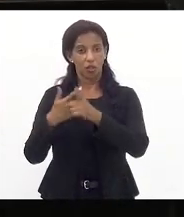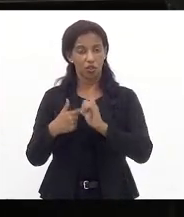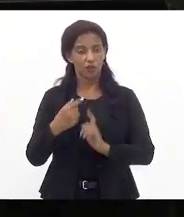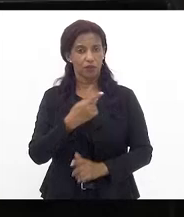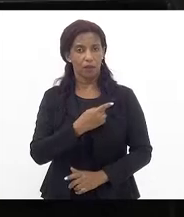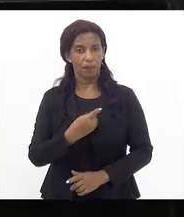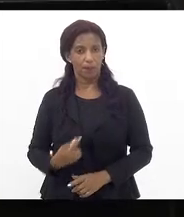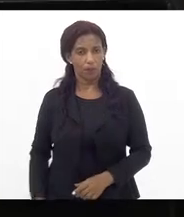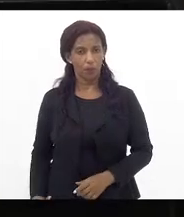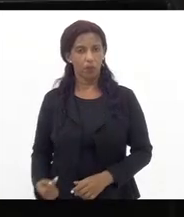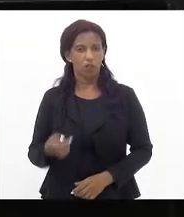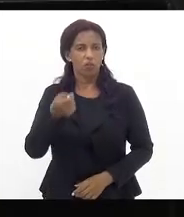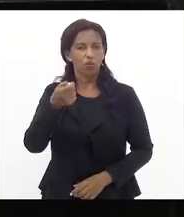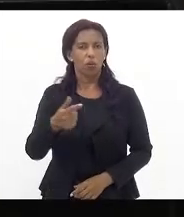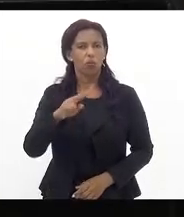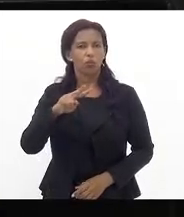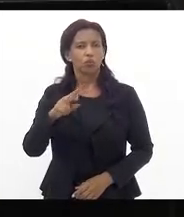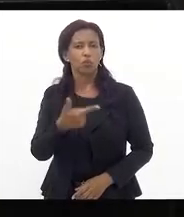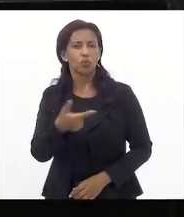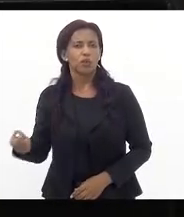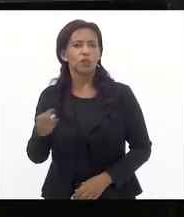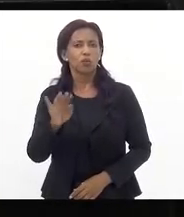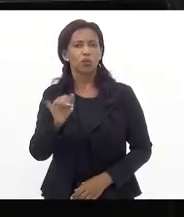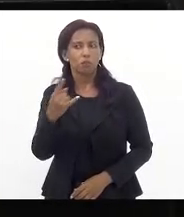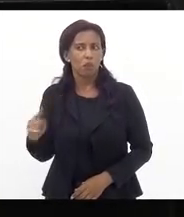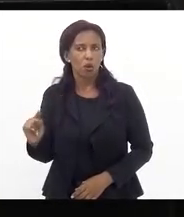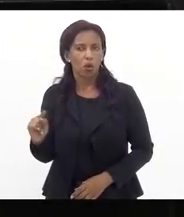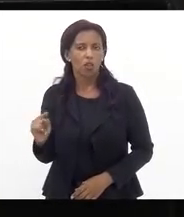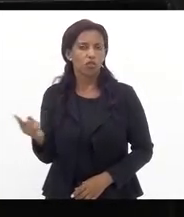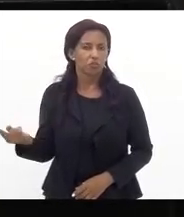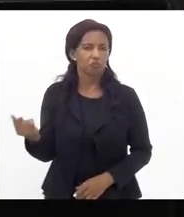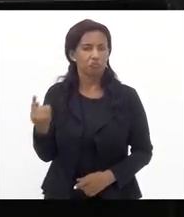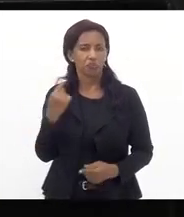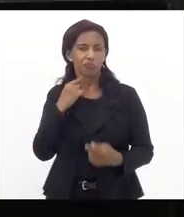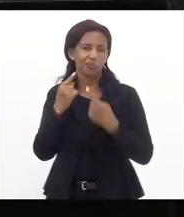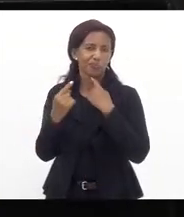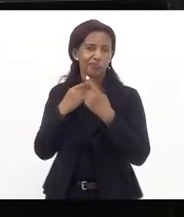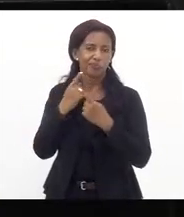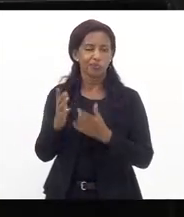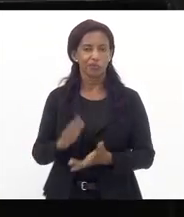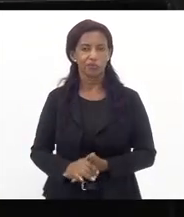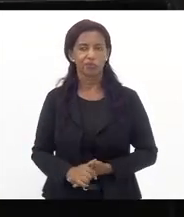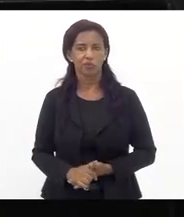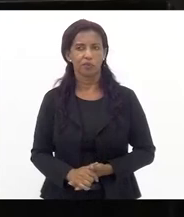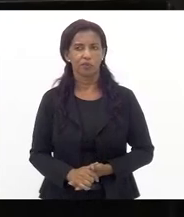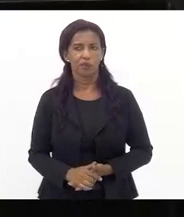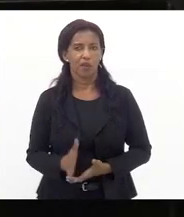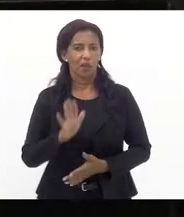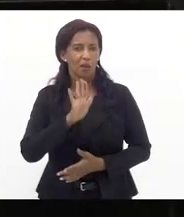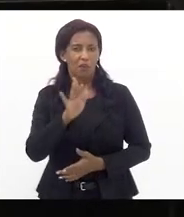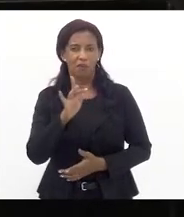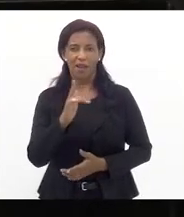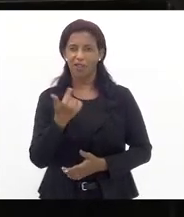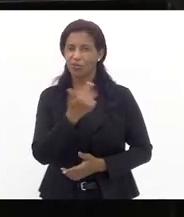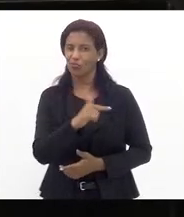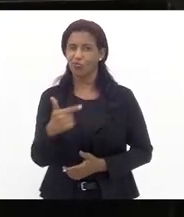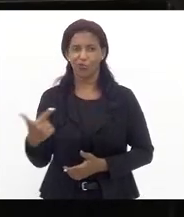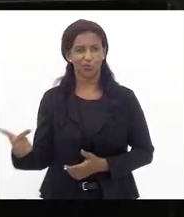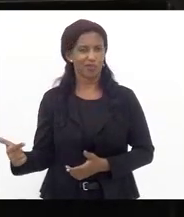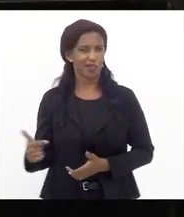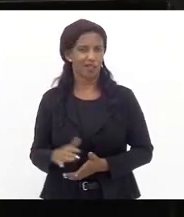pública de quase 200 bilhões, que eu até divirjo. Mas não tenho,